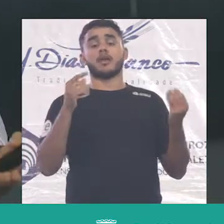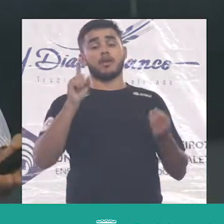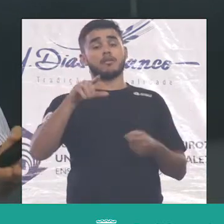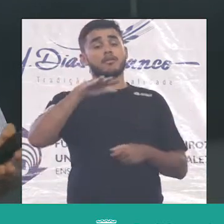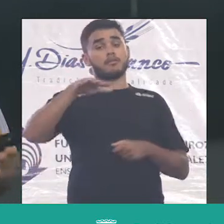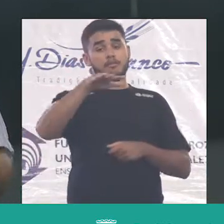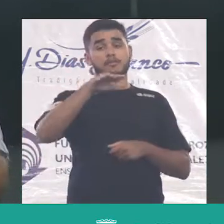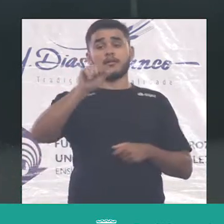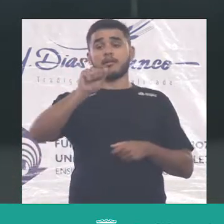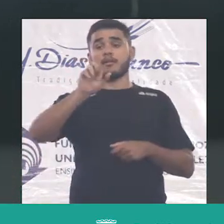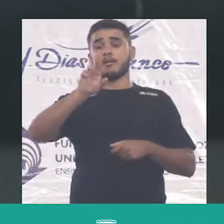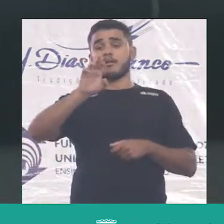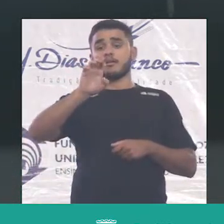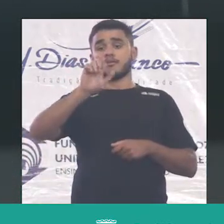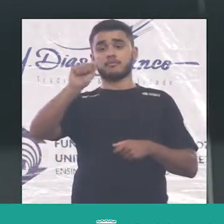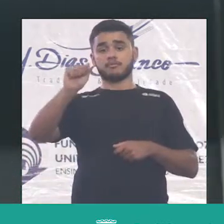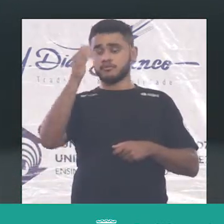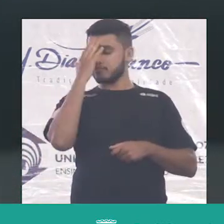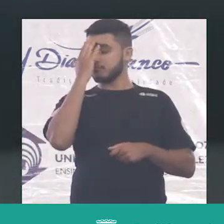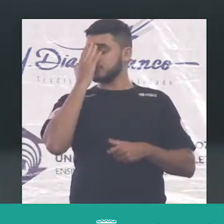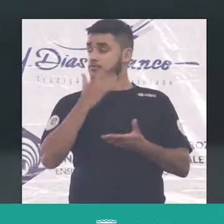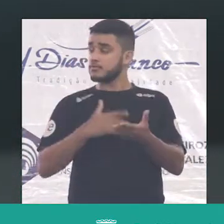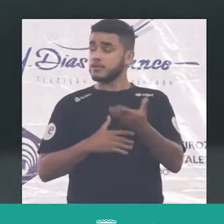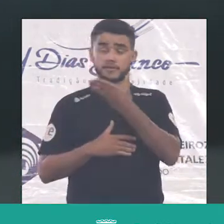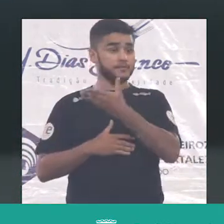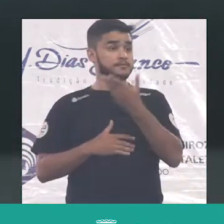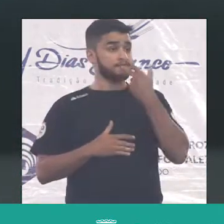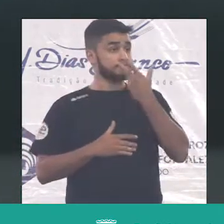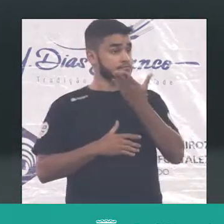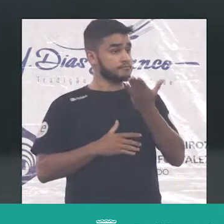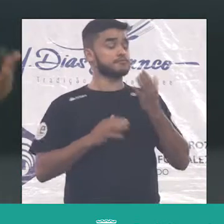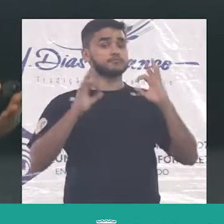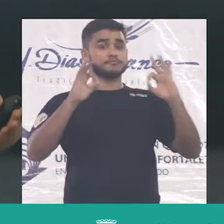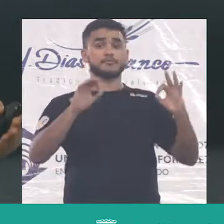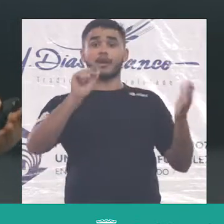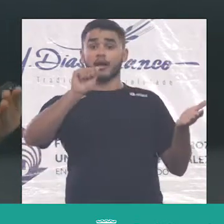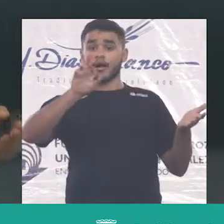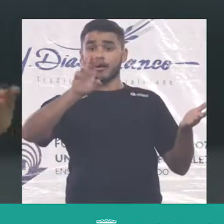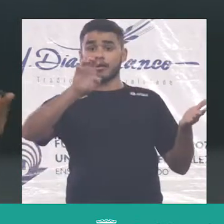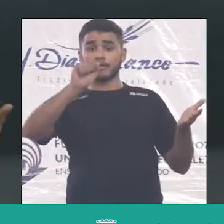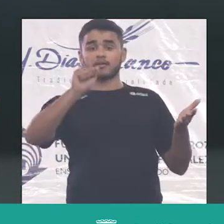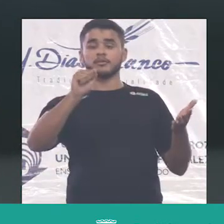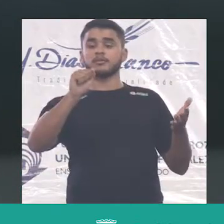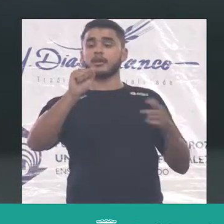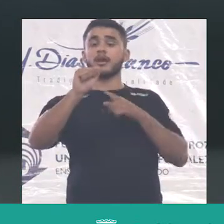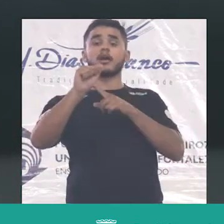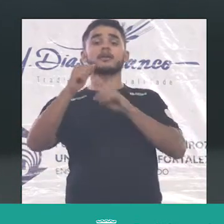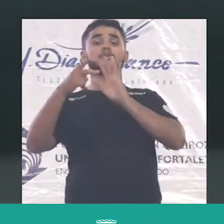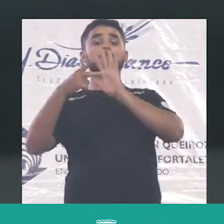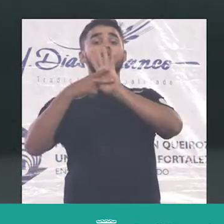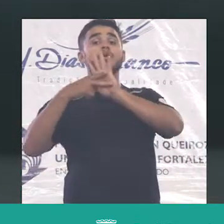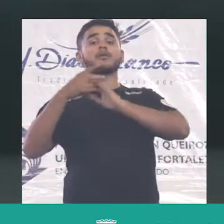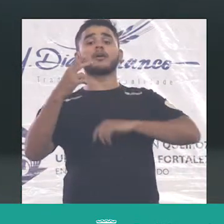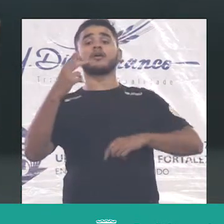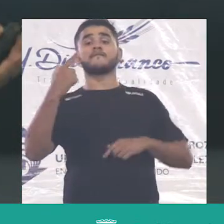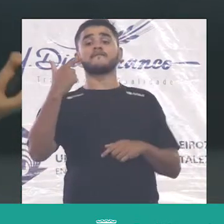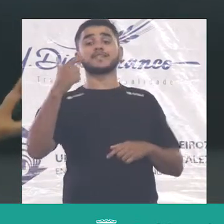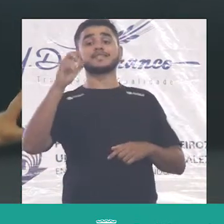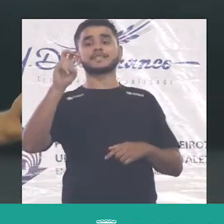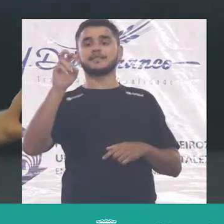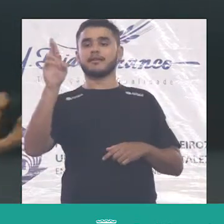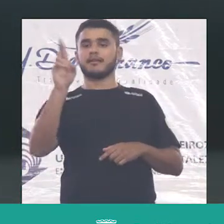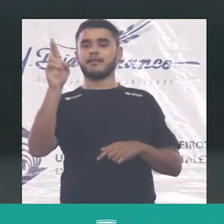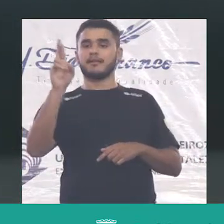área. Eu estou dizendo para vocês que a área custa R$25 por